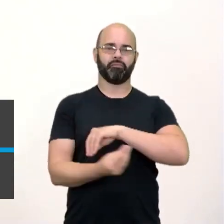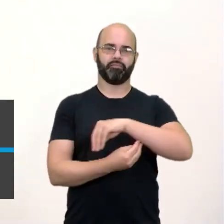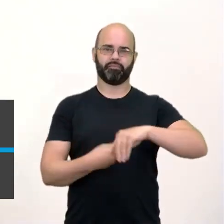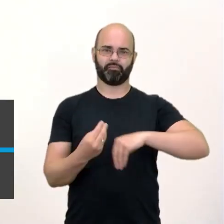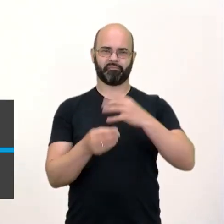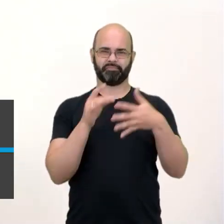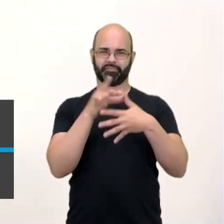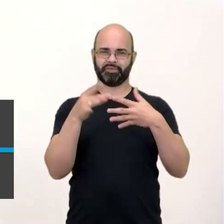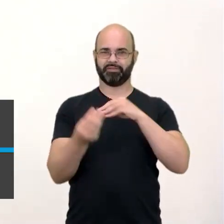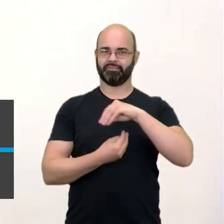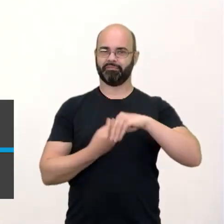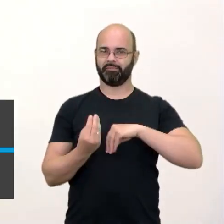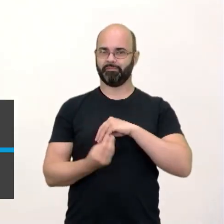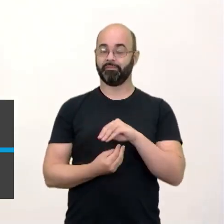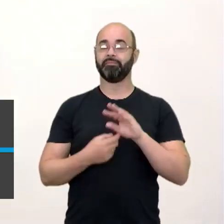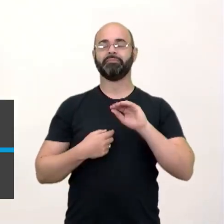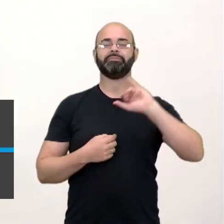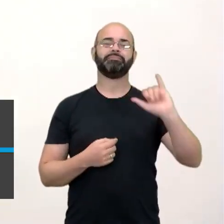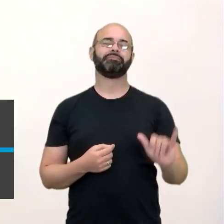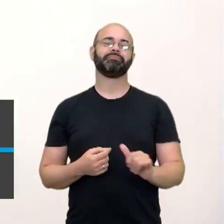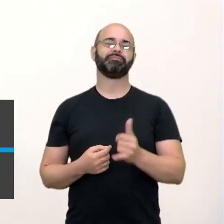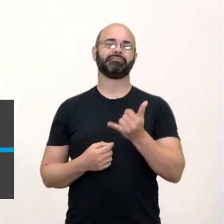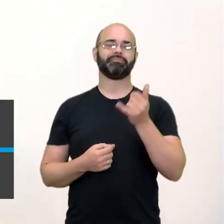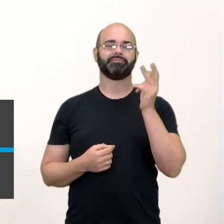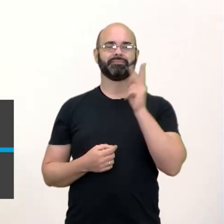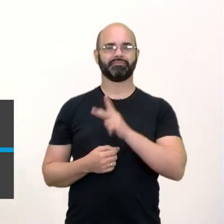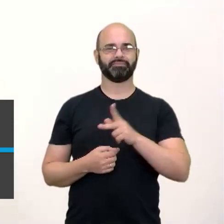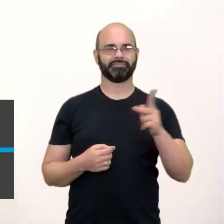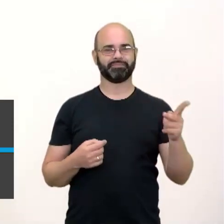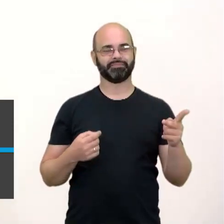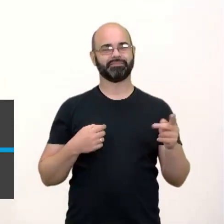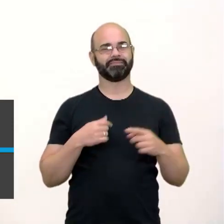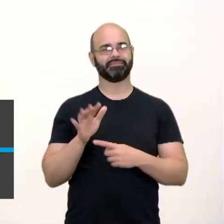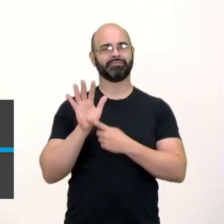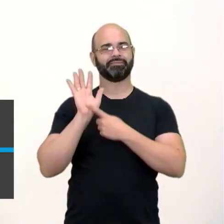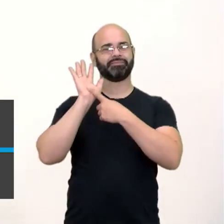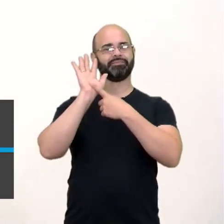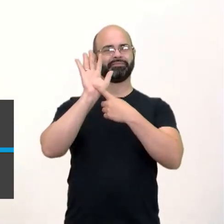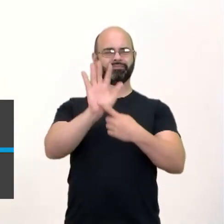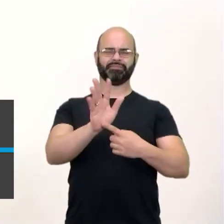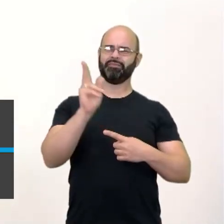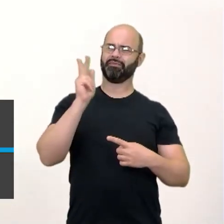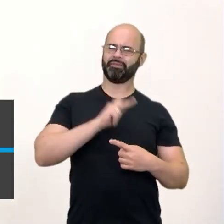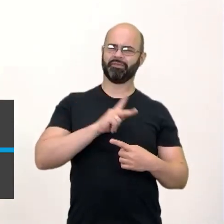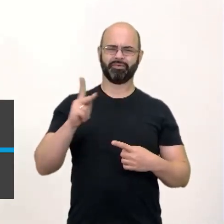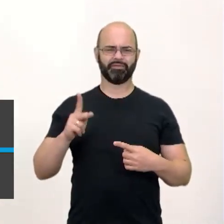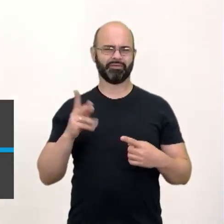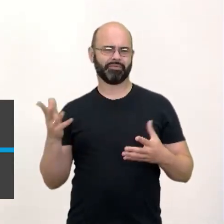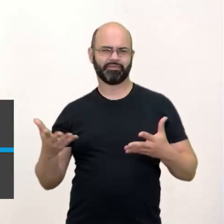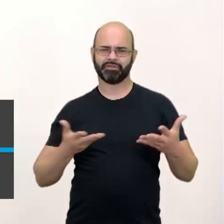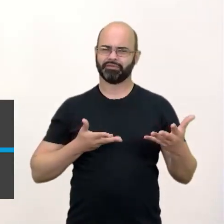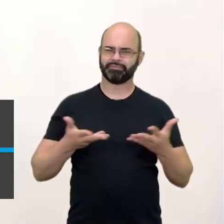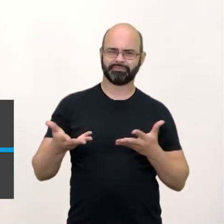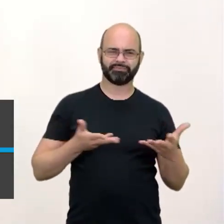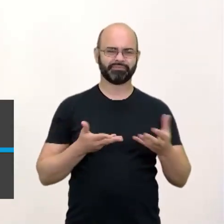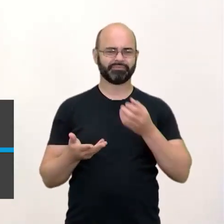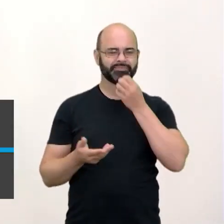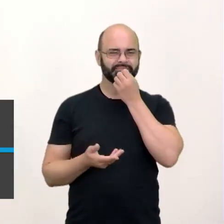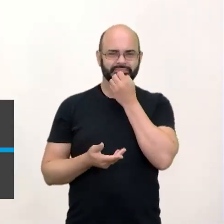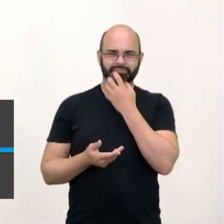aproveitar, e apresentar aqui a professora de Sociologia, super articulada, super engajada, que vai fazer aqui